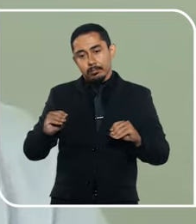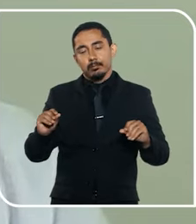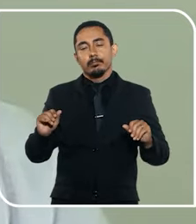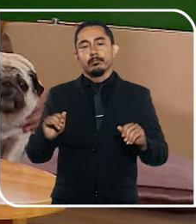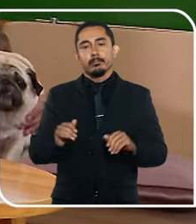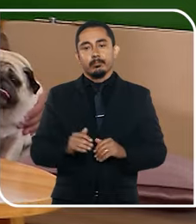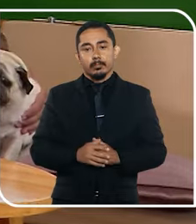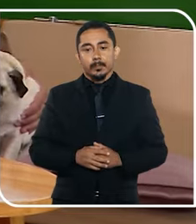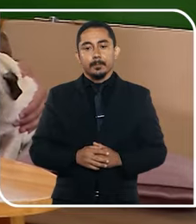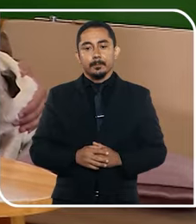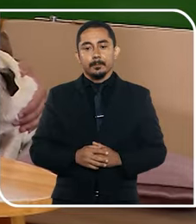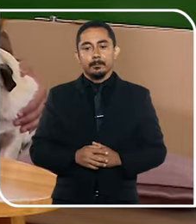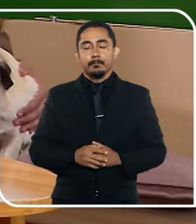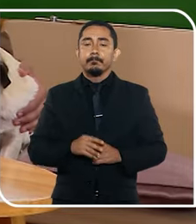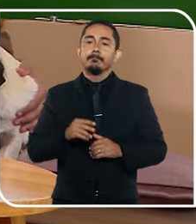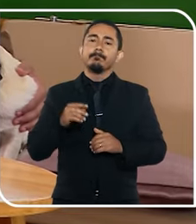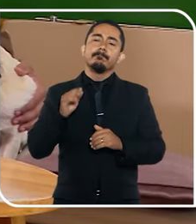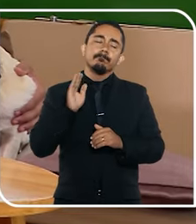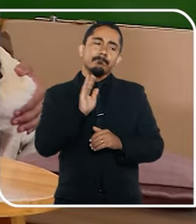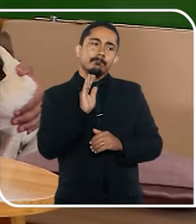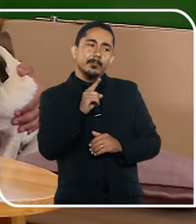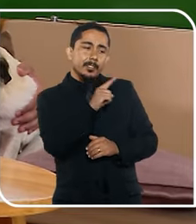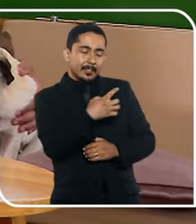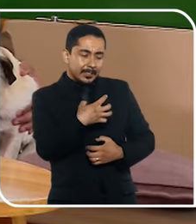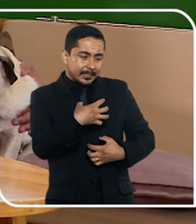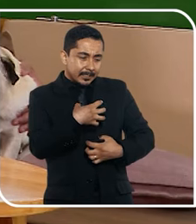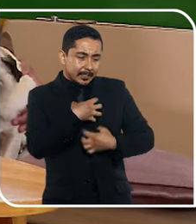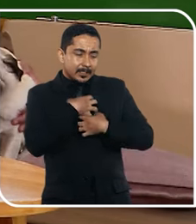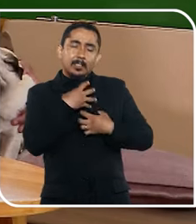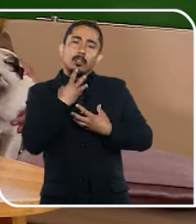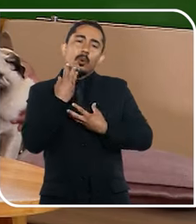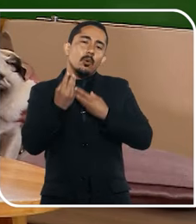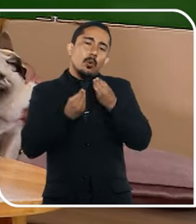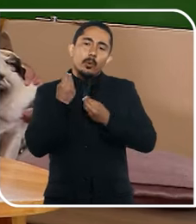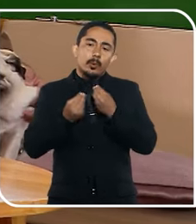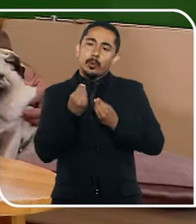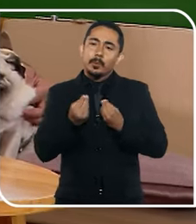acordou. Vinícius, como é que foi o luto para você?